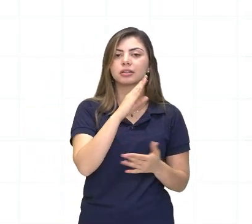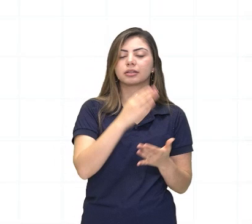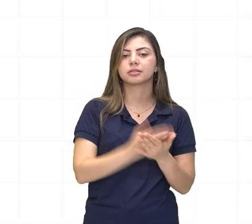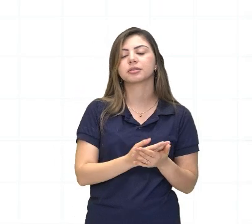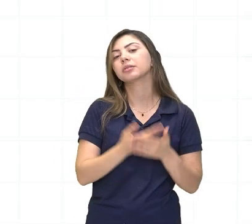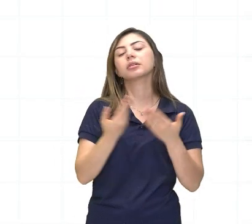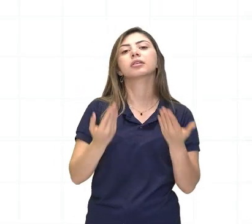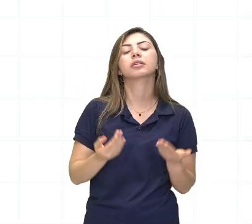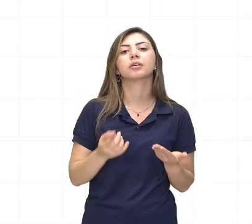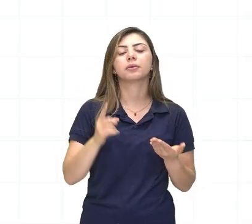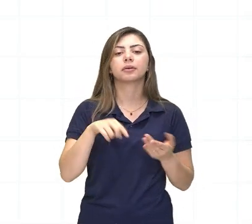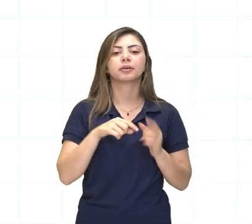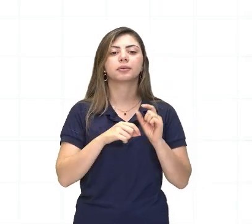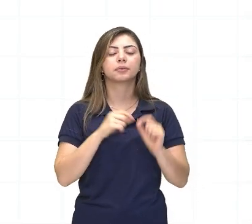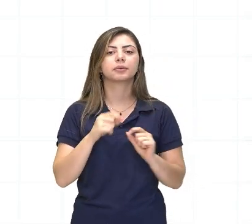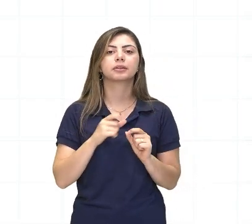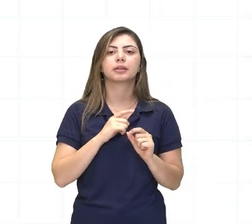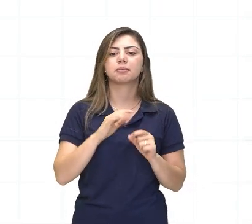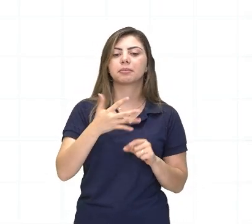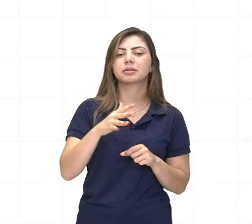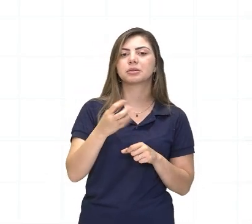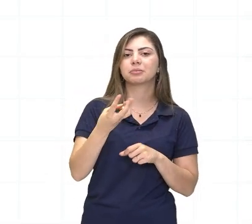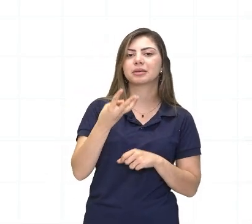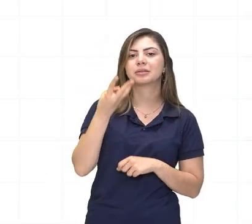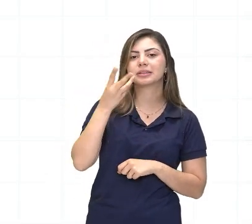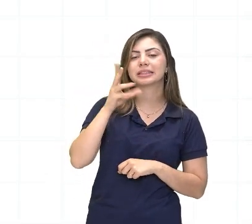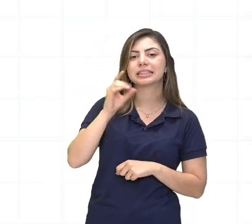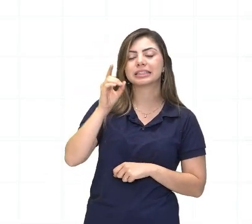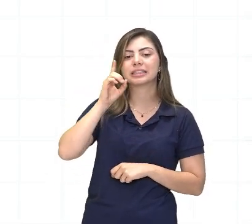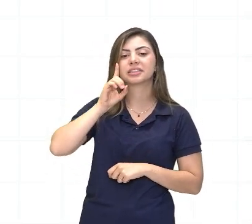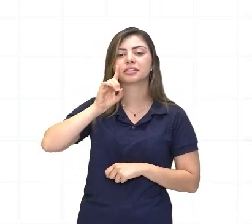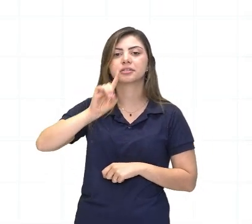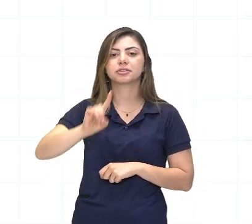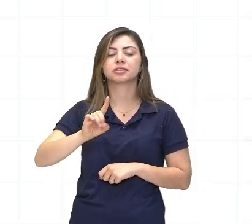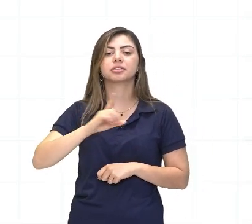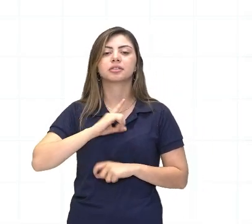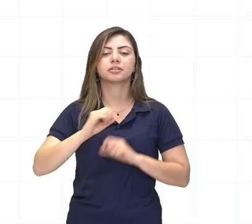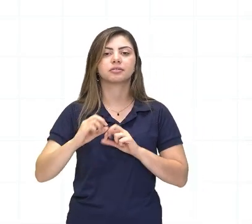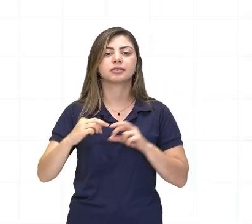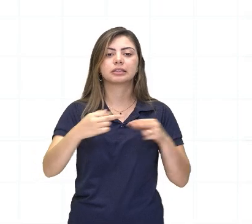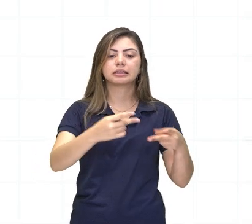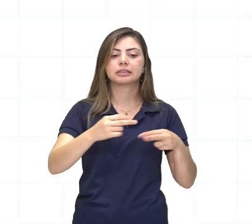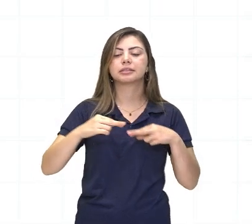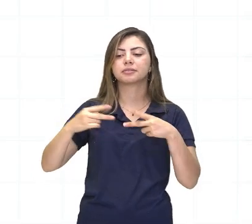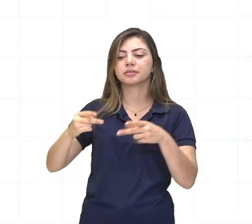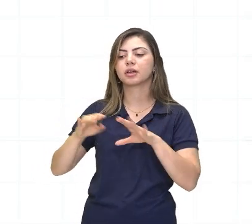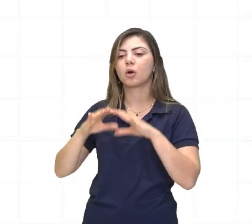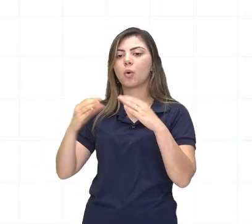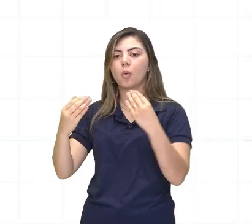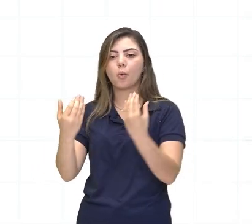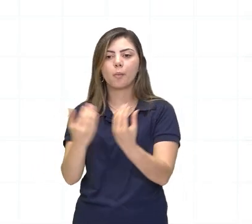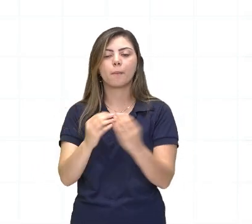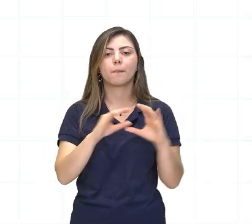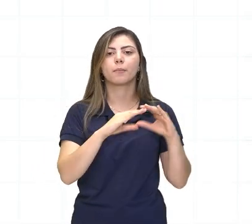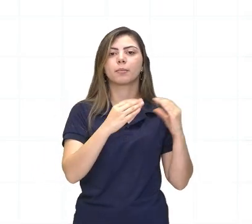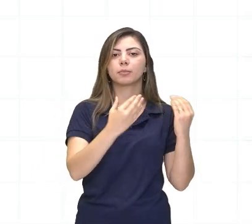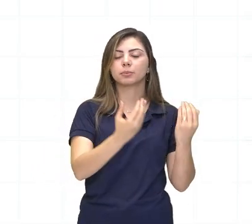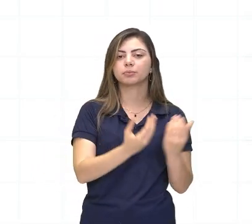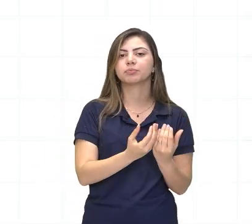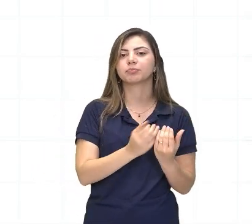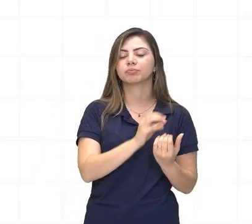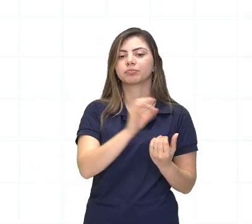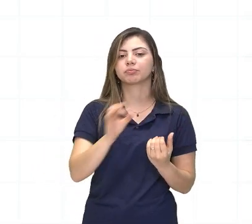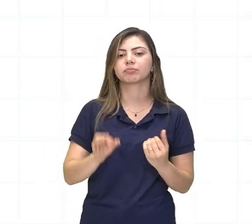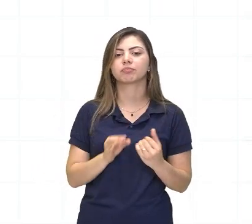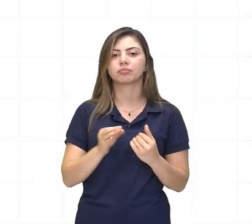que usualmente dura 30 dias e envolve visitas entre distintas comunidades com os Aruanãs vindo de